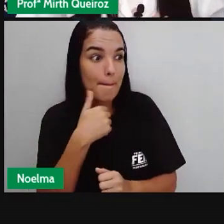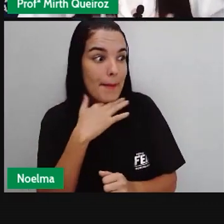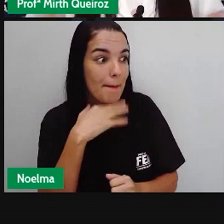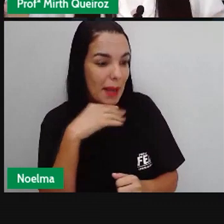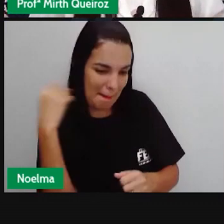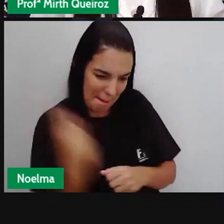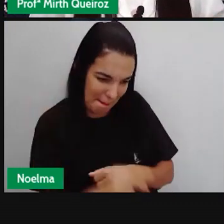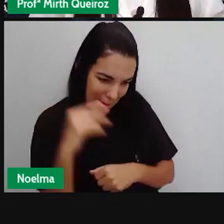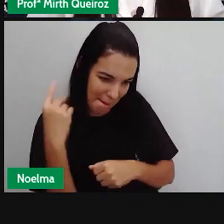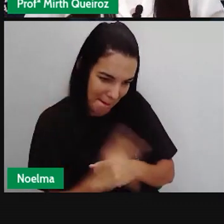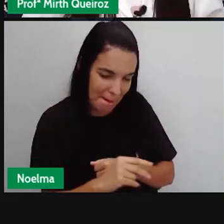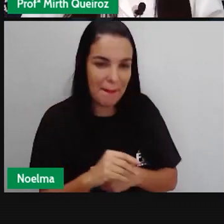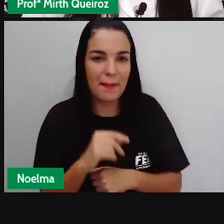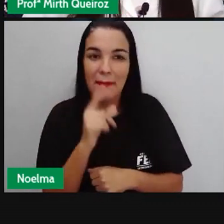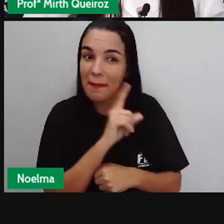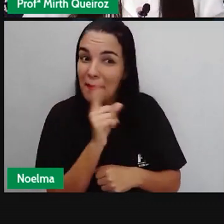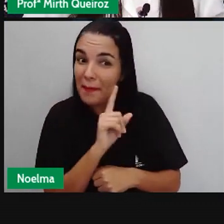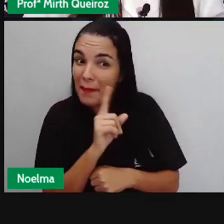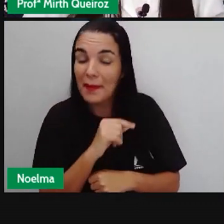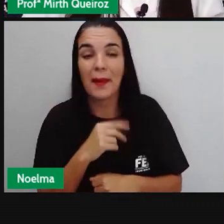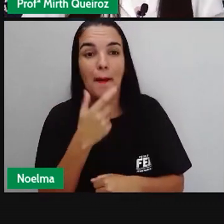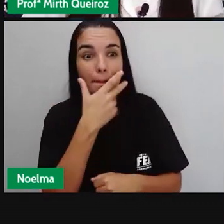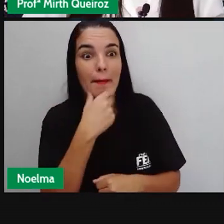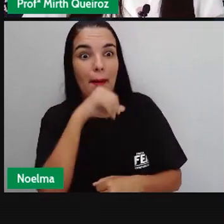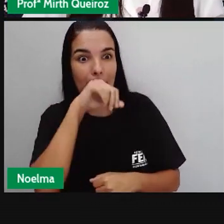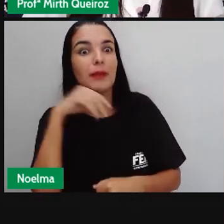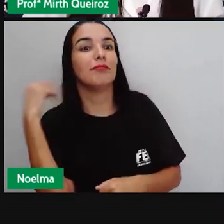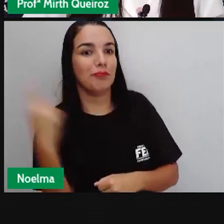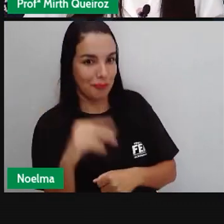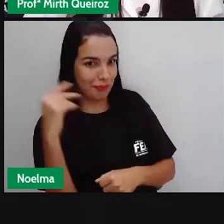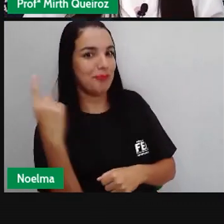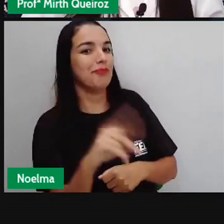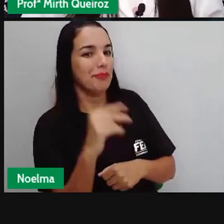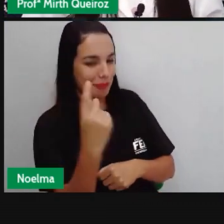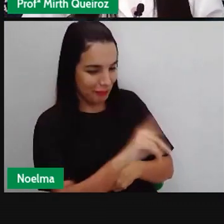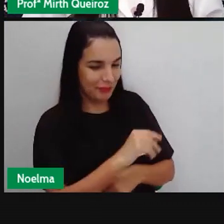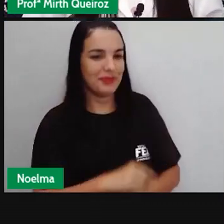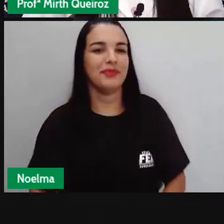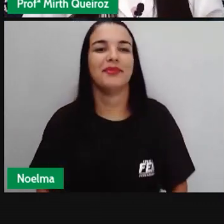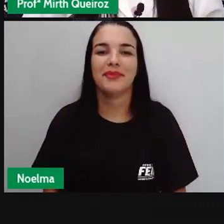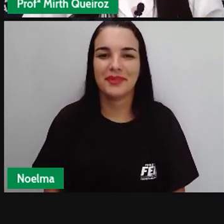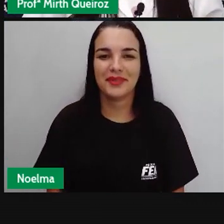mamãe, mamãe nem ligou. Contei para o papai, chinelo cantou.